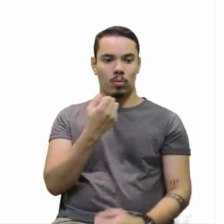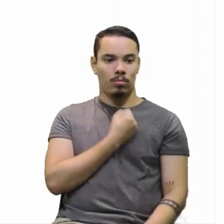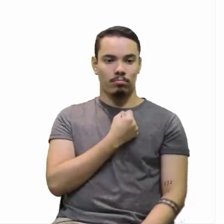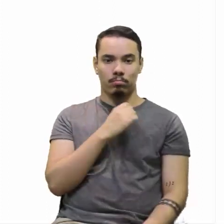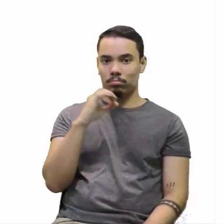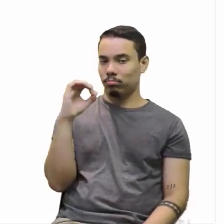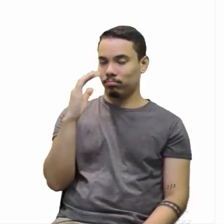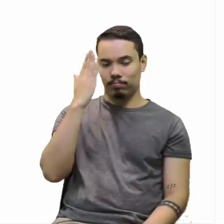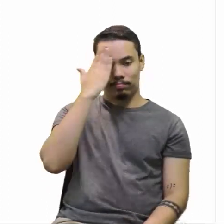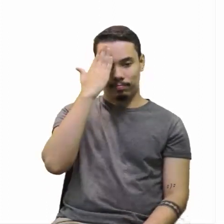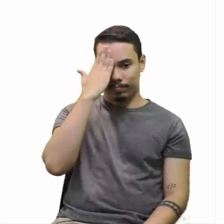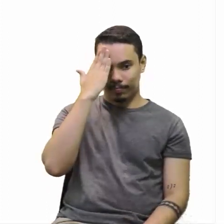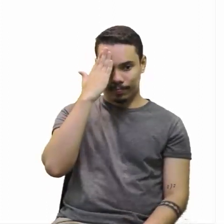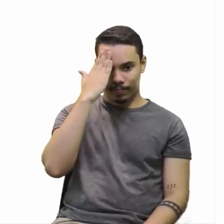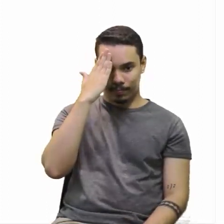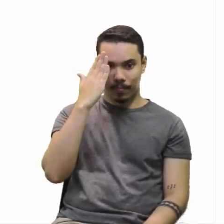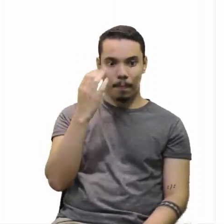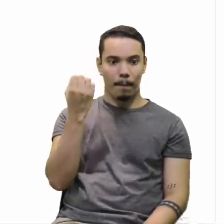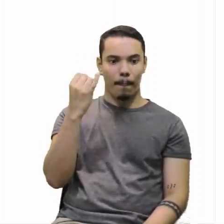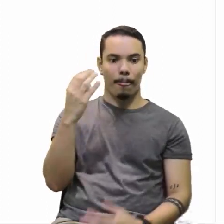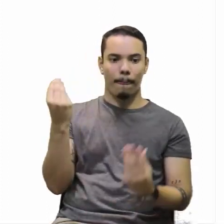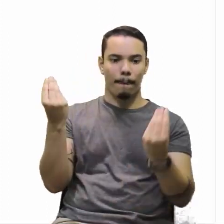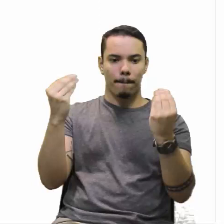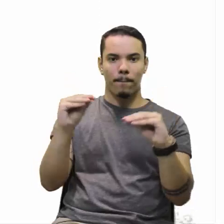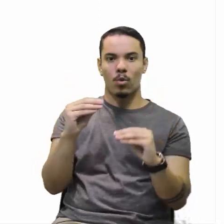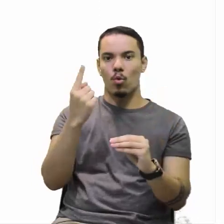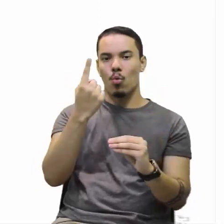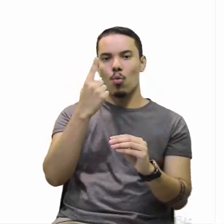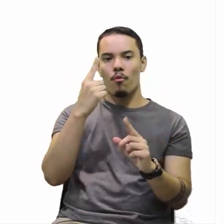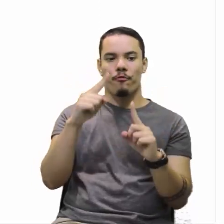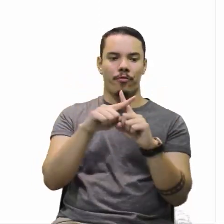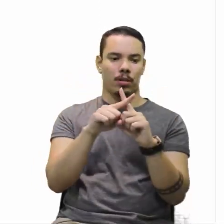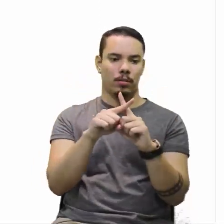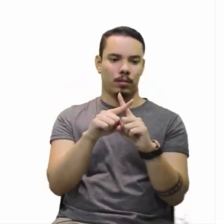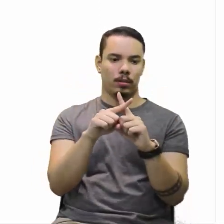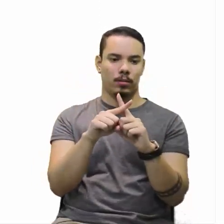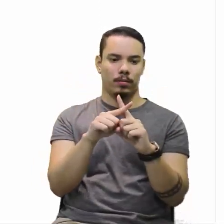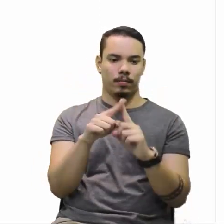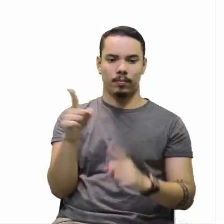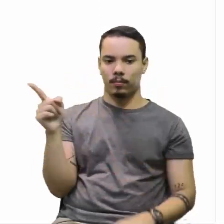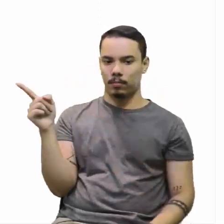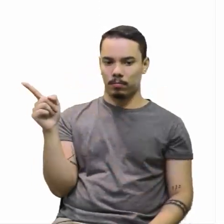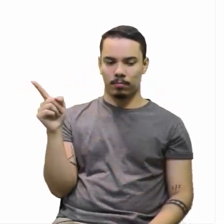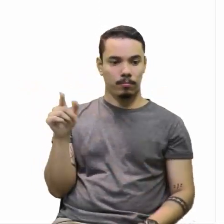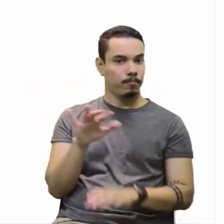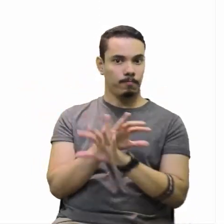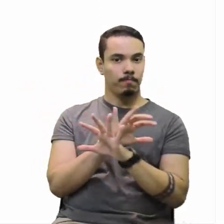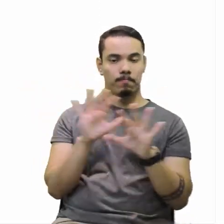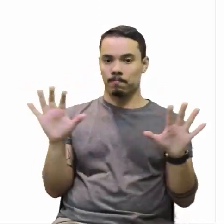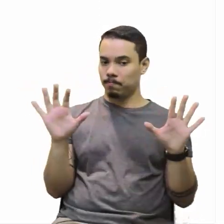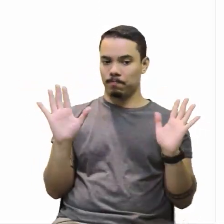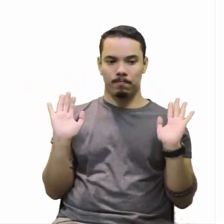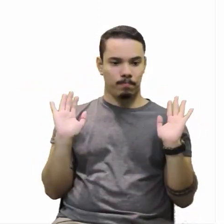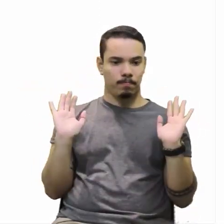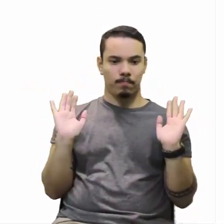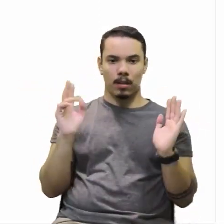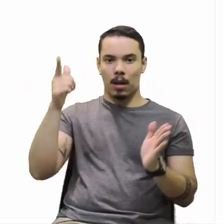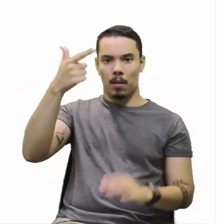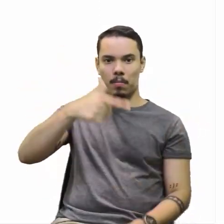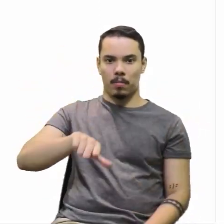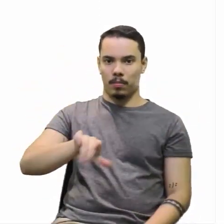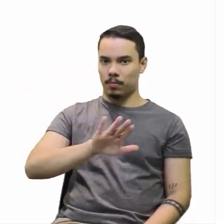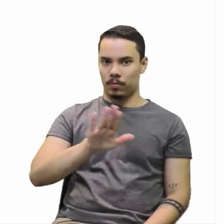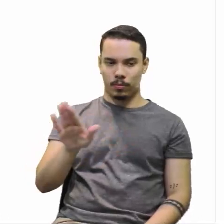0. Quando você coloca o 1, você multiplica só 1 vezes 2. 1 vezes 2 é 2. E o 10 a menos 2 você